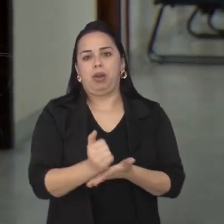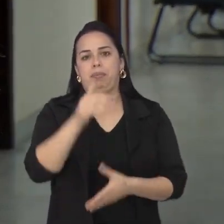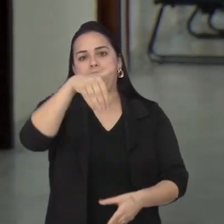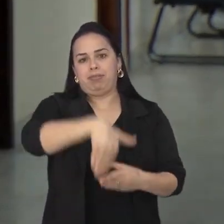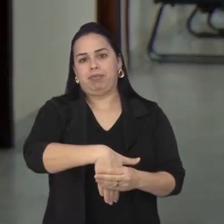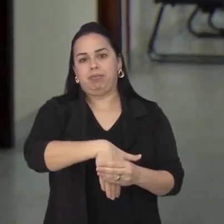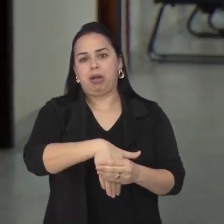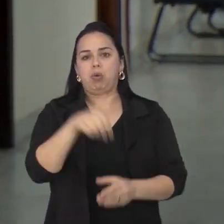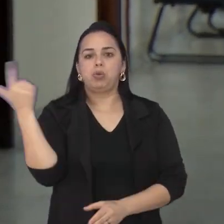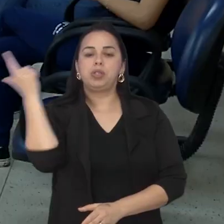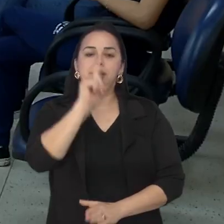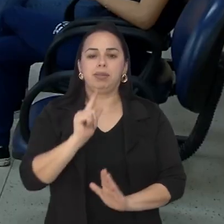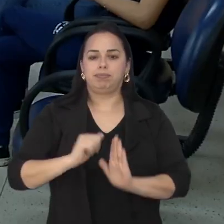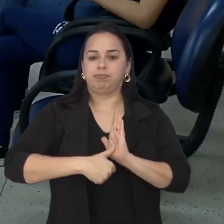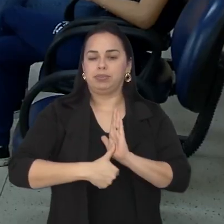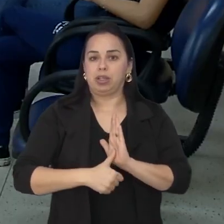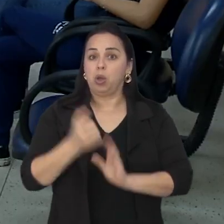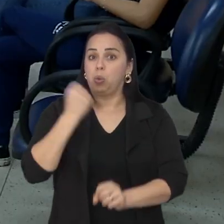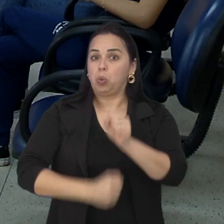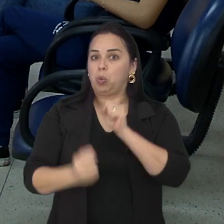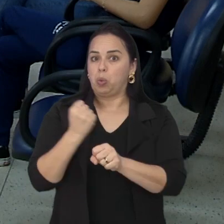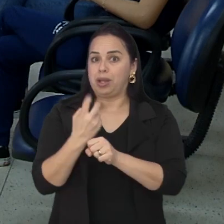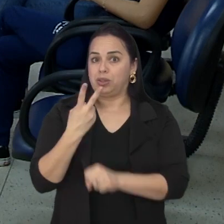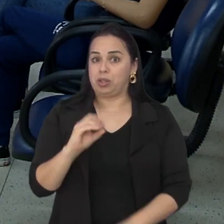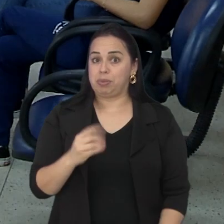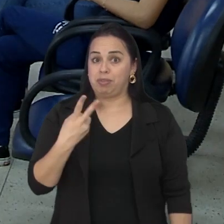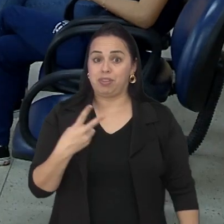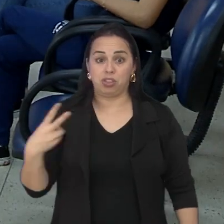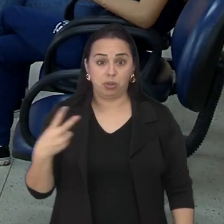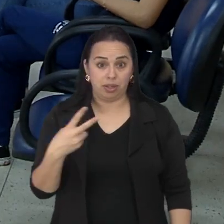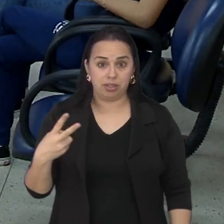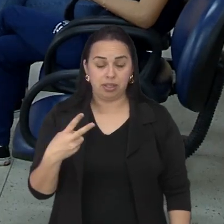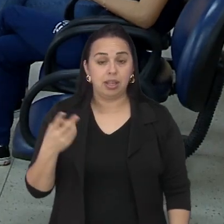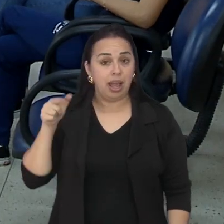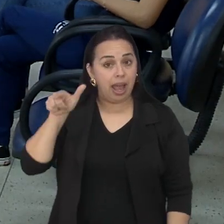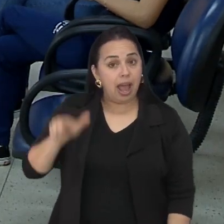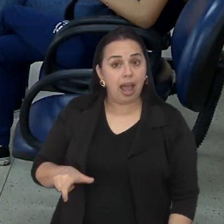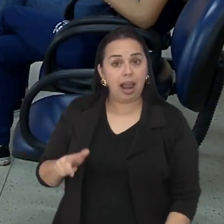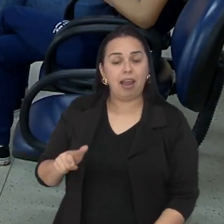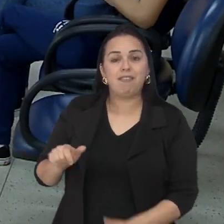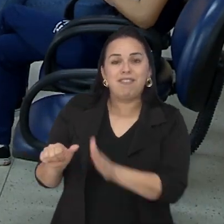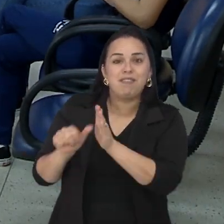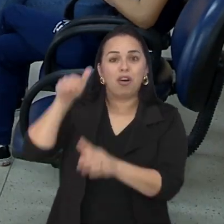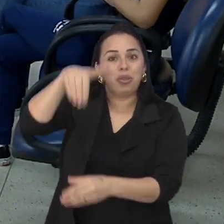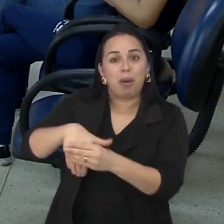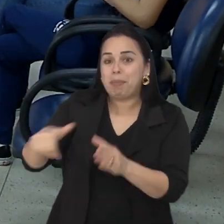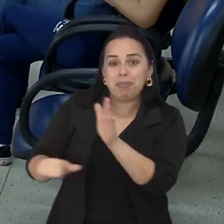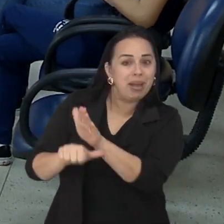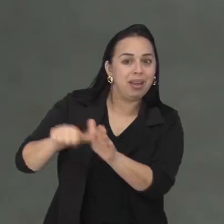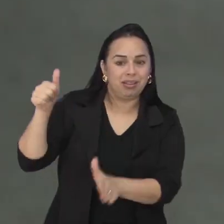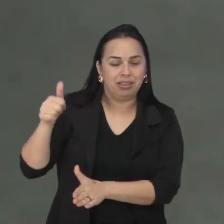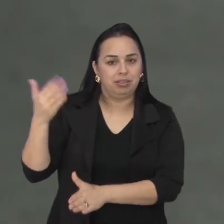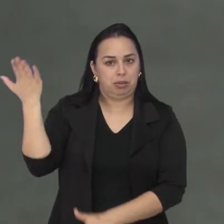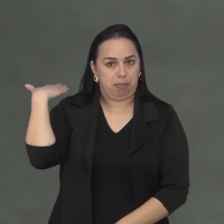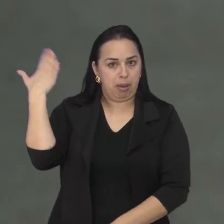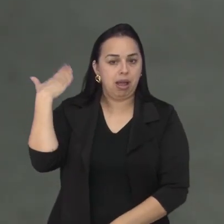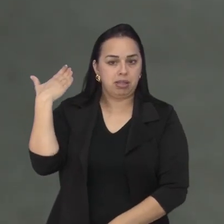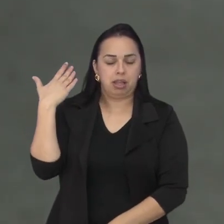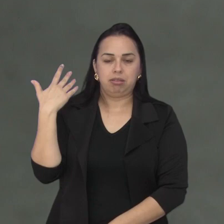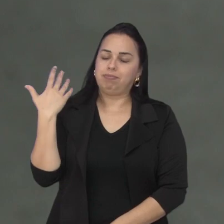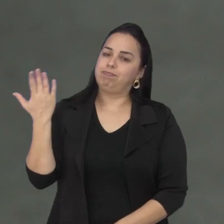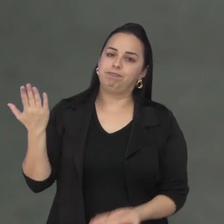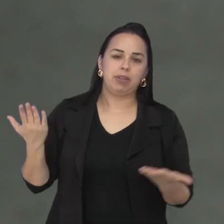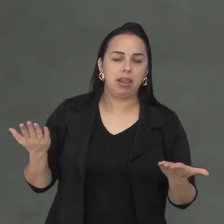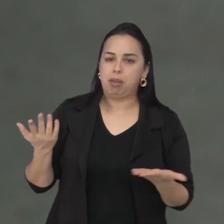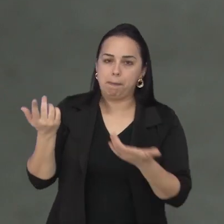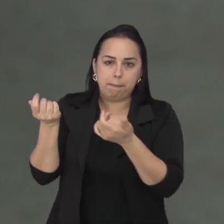eleitoral para tirar o título. Isso foi em 2022, quando a estudante votou pela primeira vez. Na época, ela